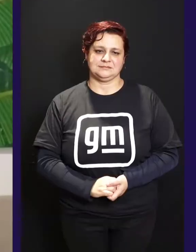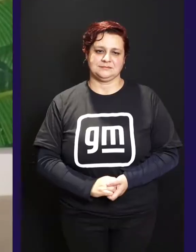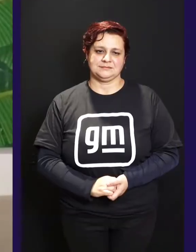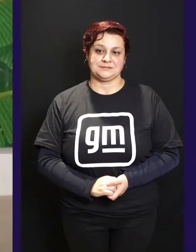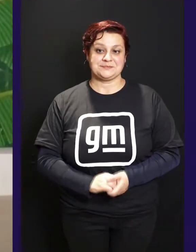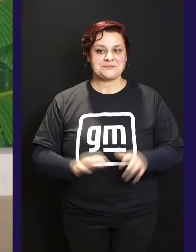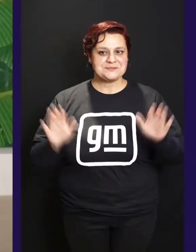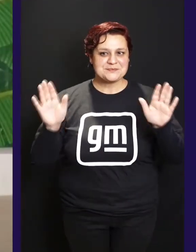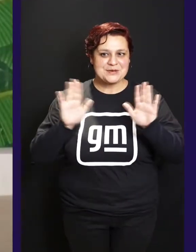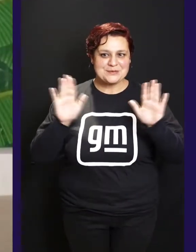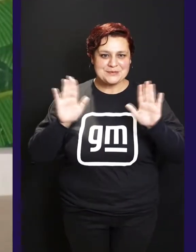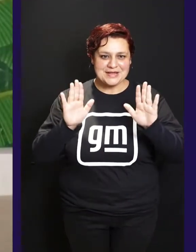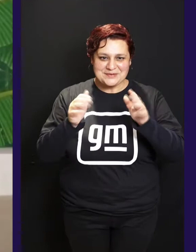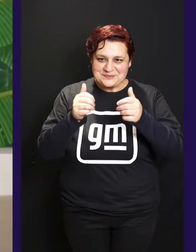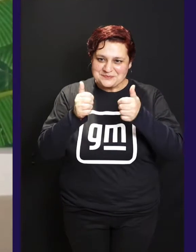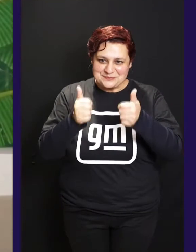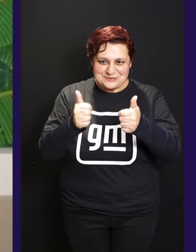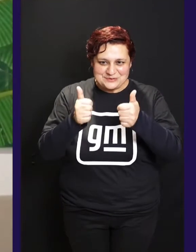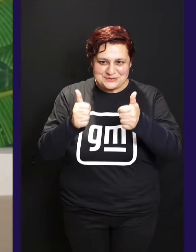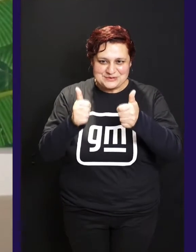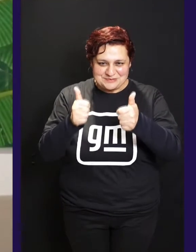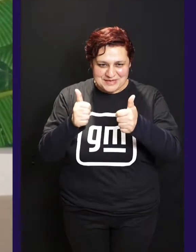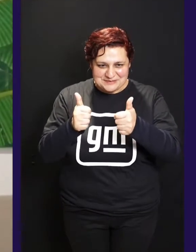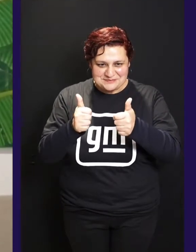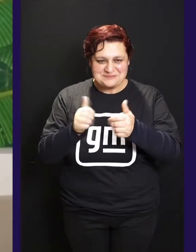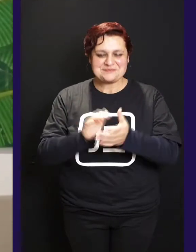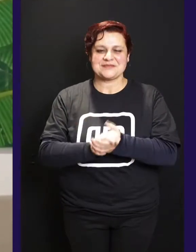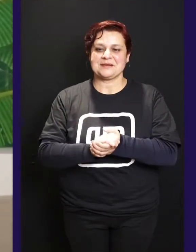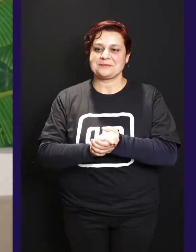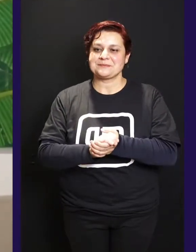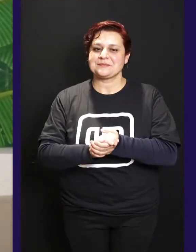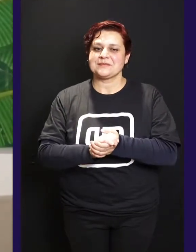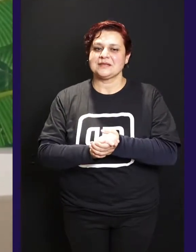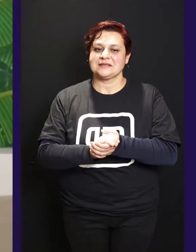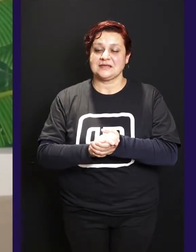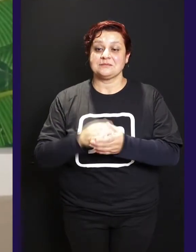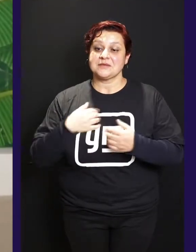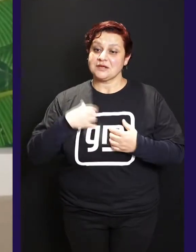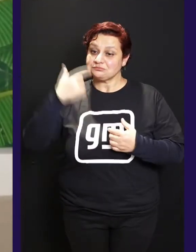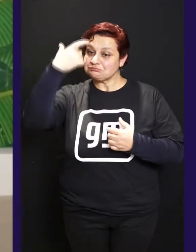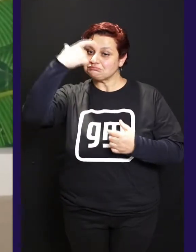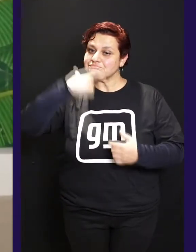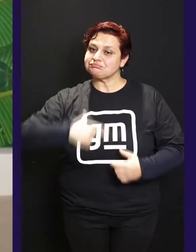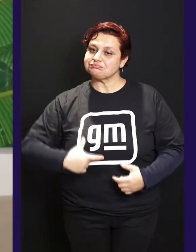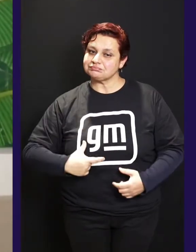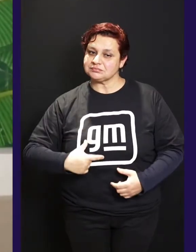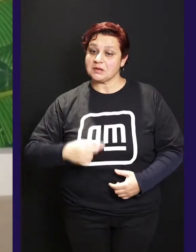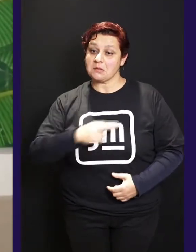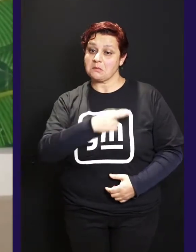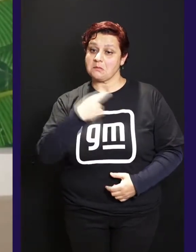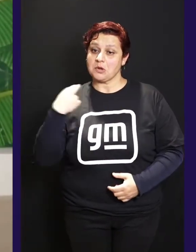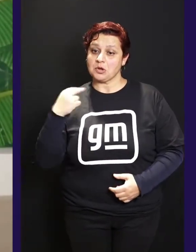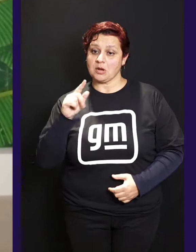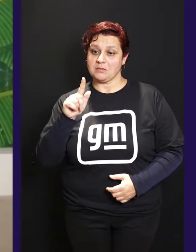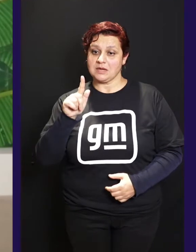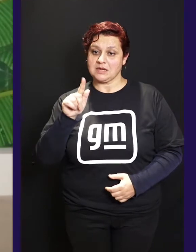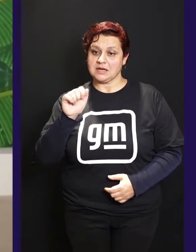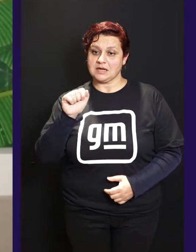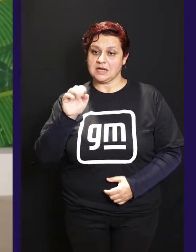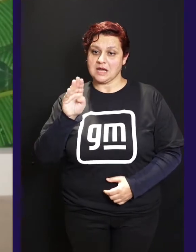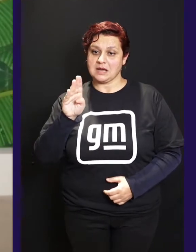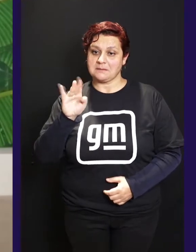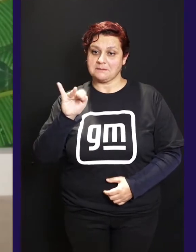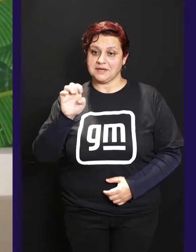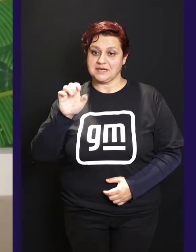Olá, tudo bem com vocês? Bom, antes de tudo, acho que é importante que eu faça a minha autodescrição, né? Meu nome é Gabriela,